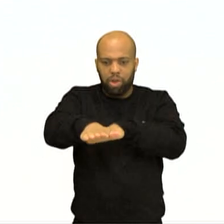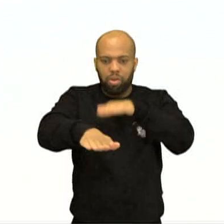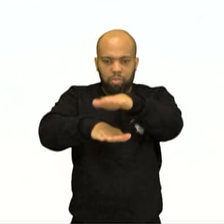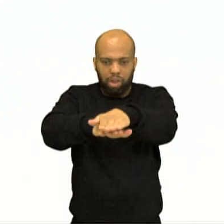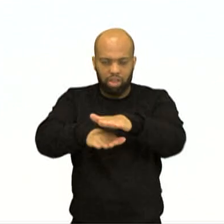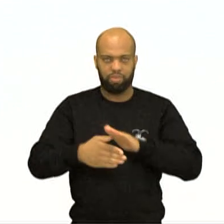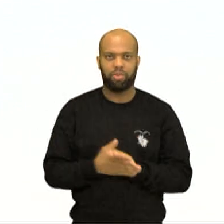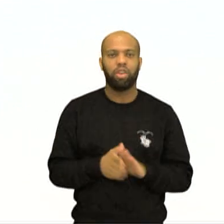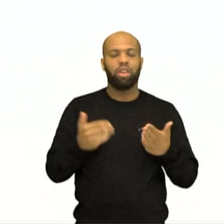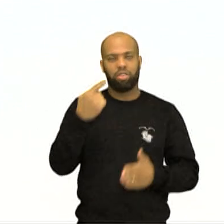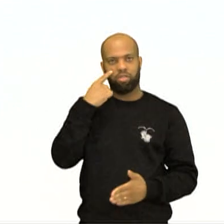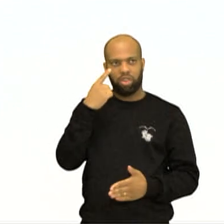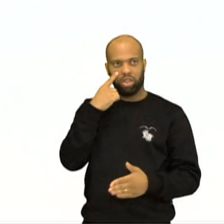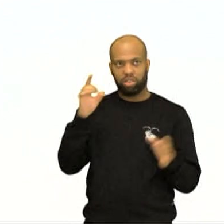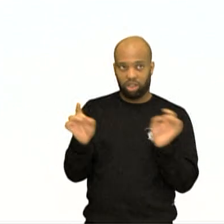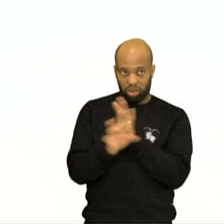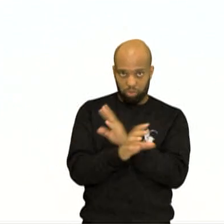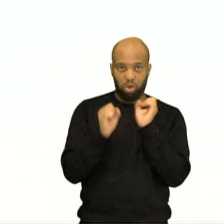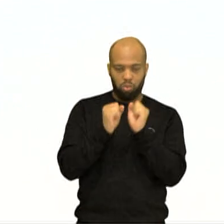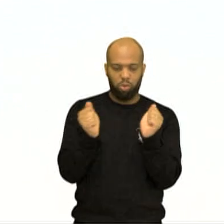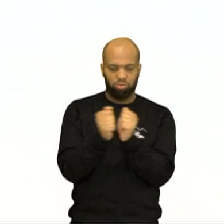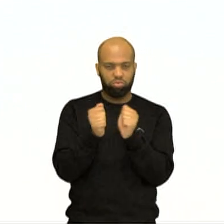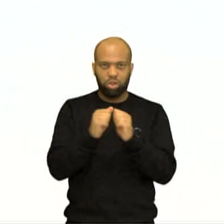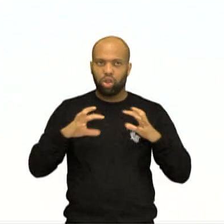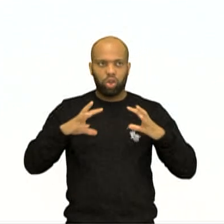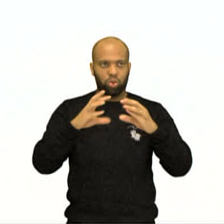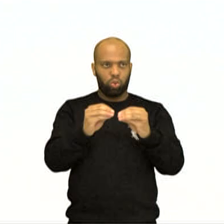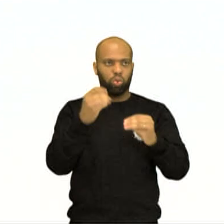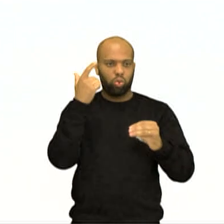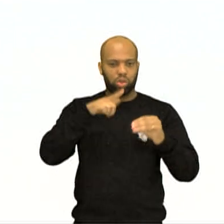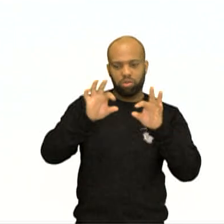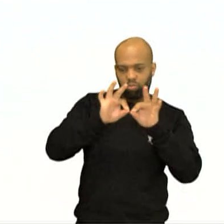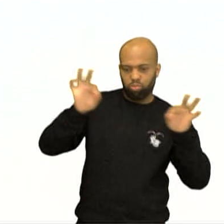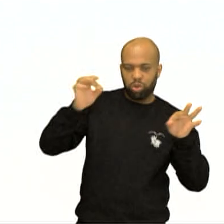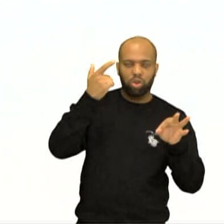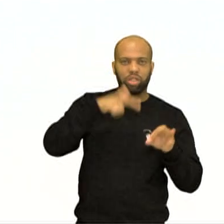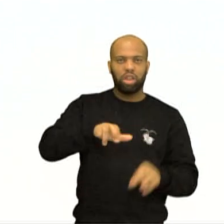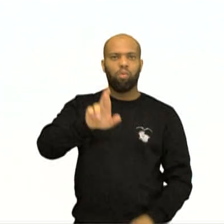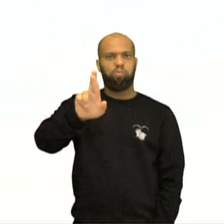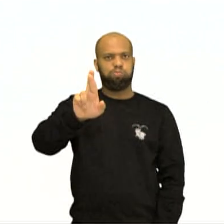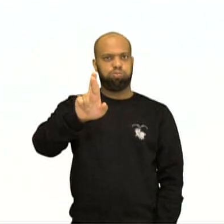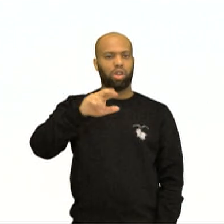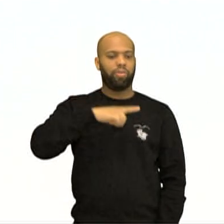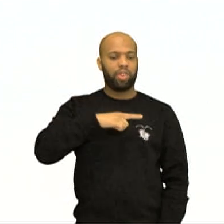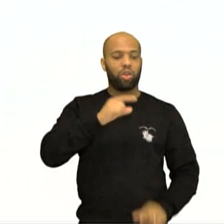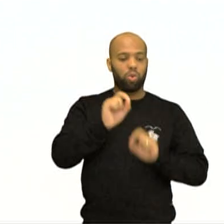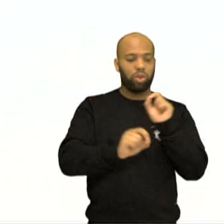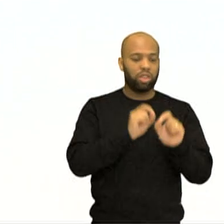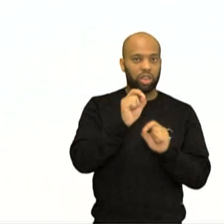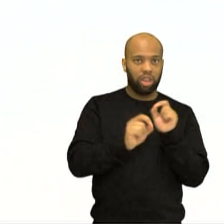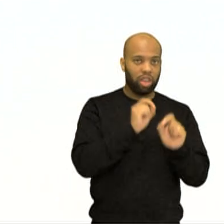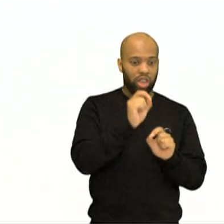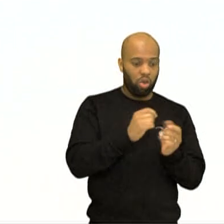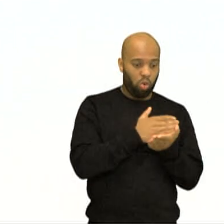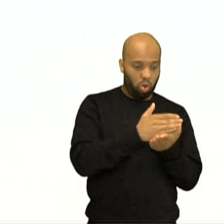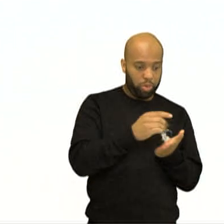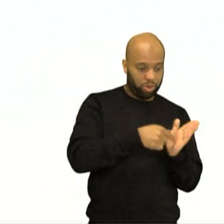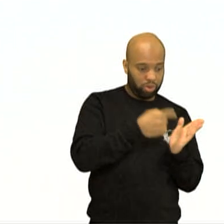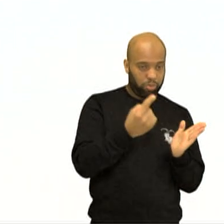aí, fechei o negócio, eu posso juntar, achar a resultante, pegando a origem do primeiro com a extremidade do último